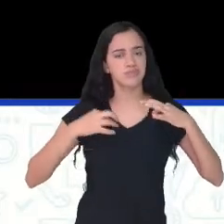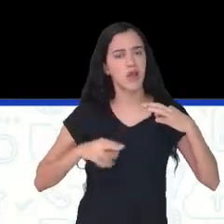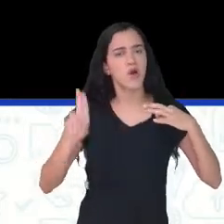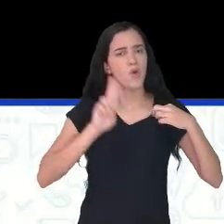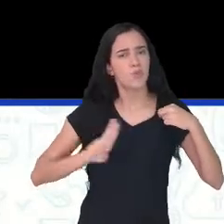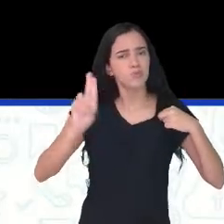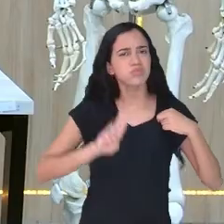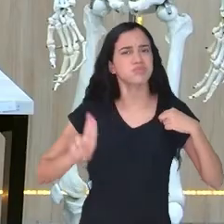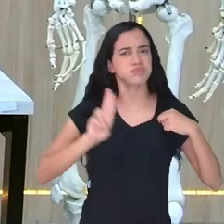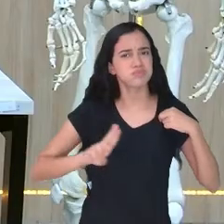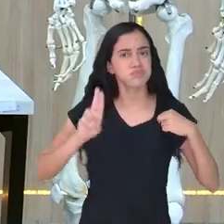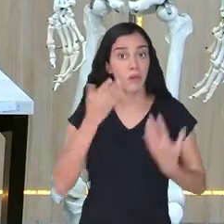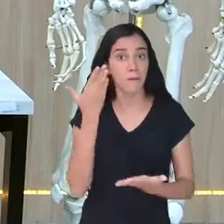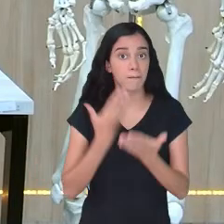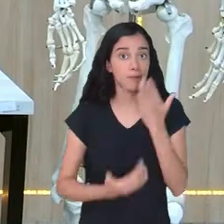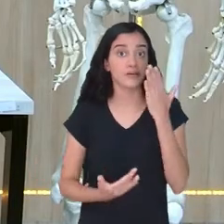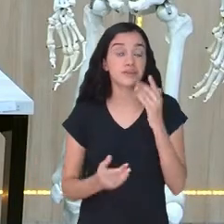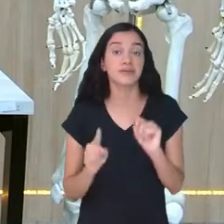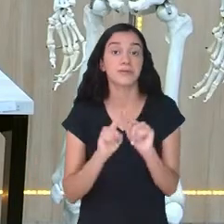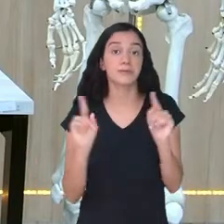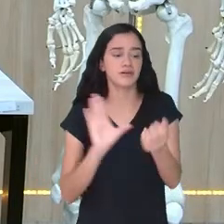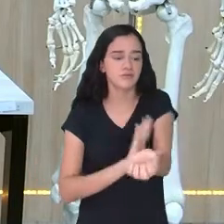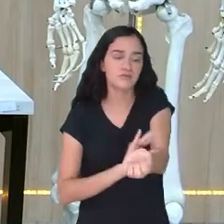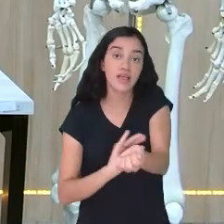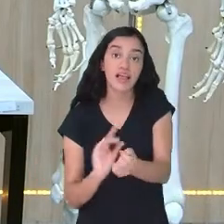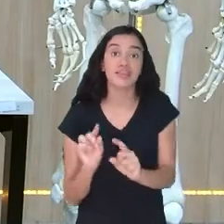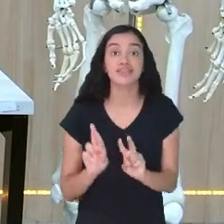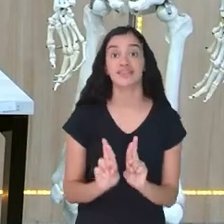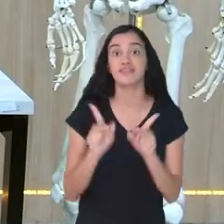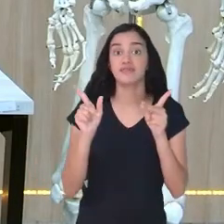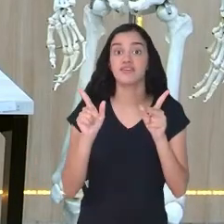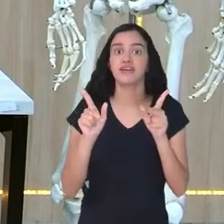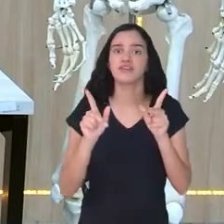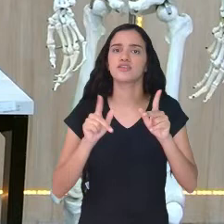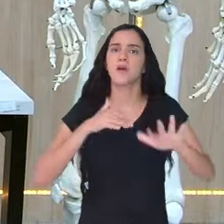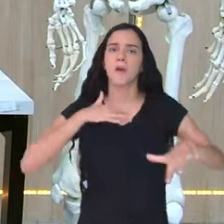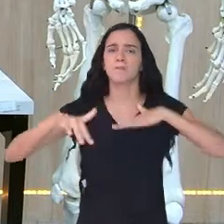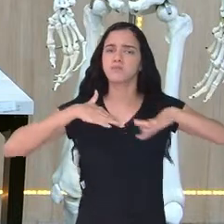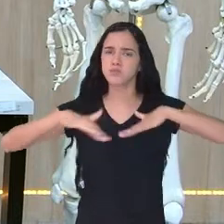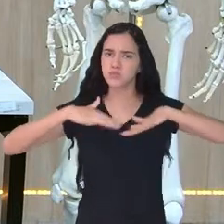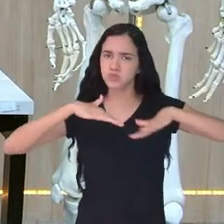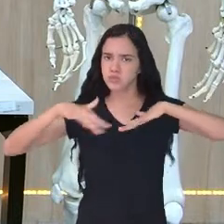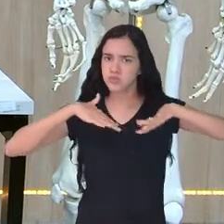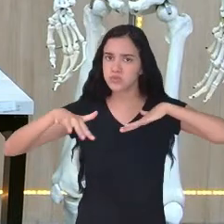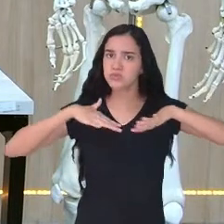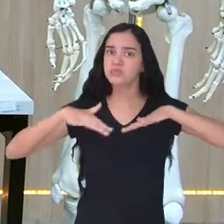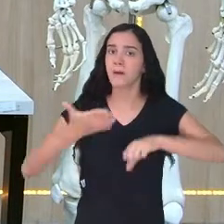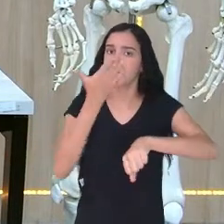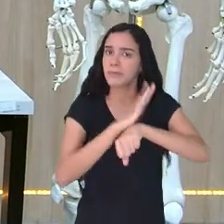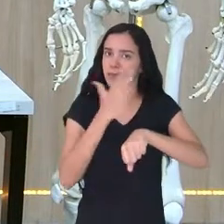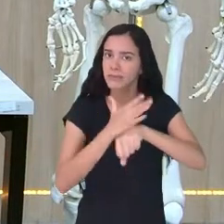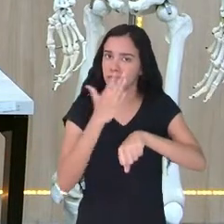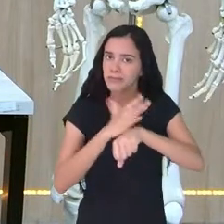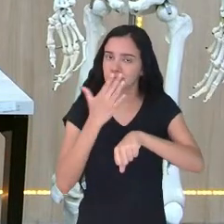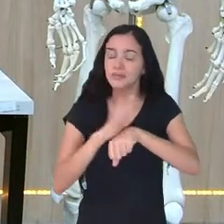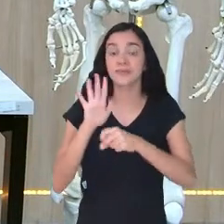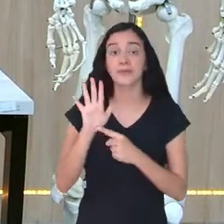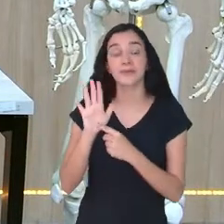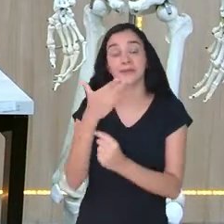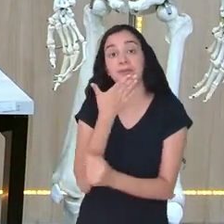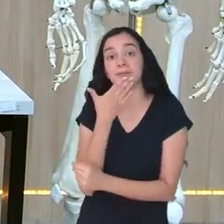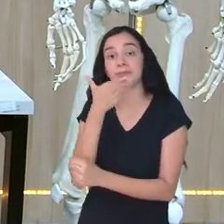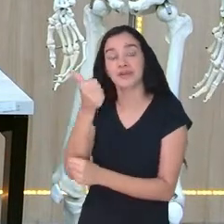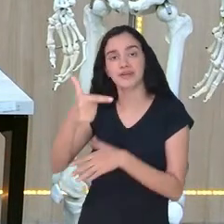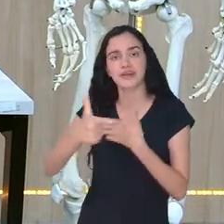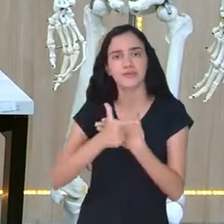perde elasticidade. Já nos nossos músculos é diferente. Quanto mais exercitamos, mais esses músculos apresentam melhor